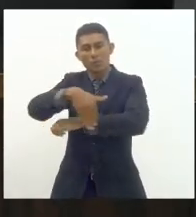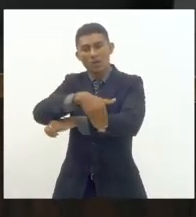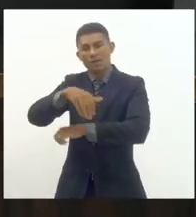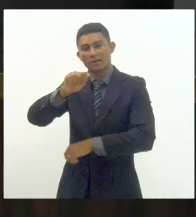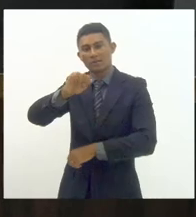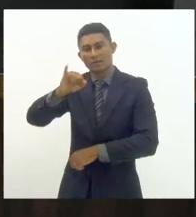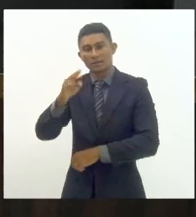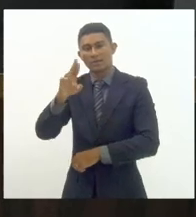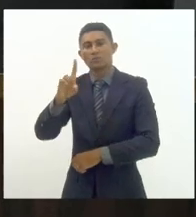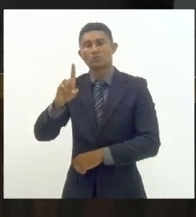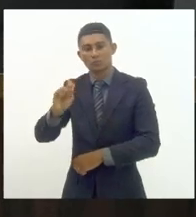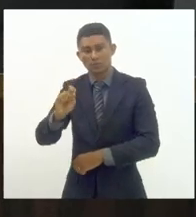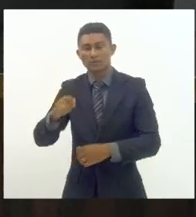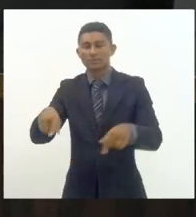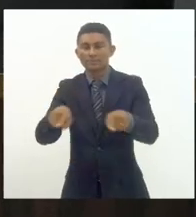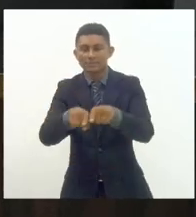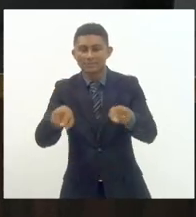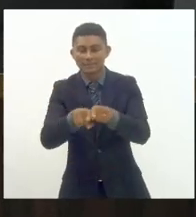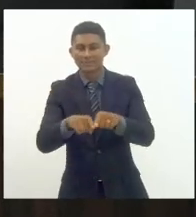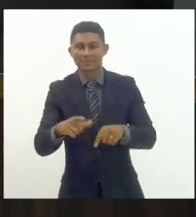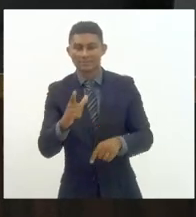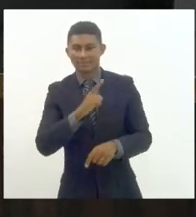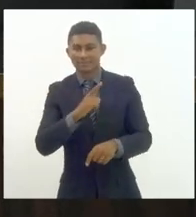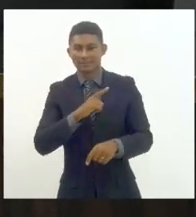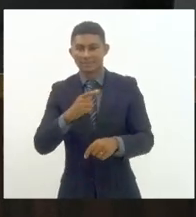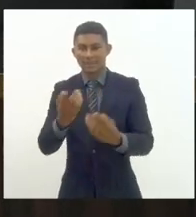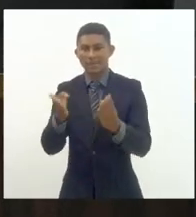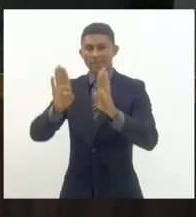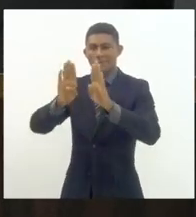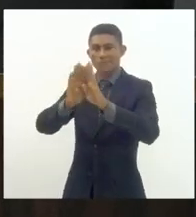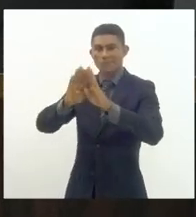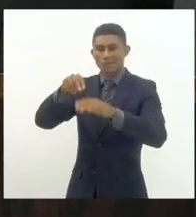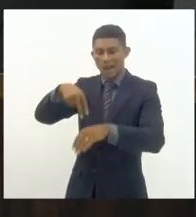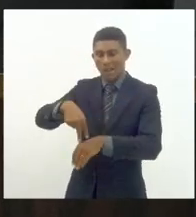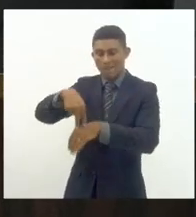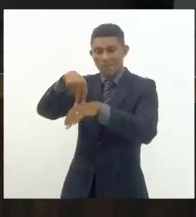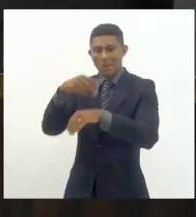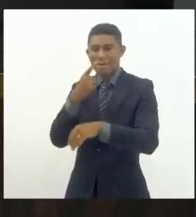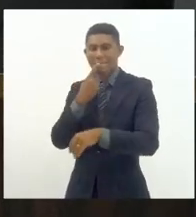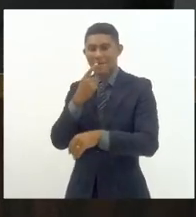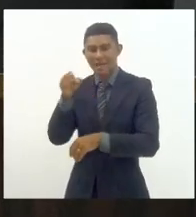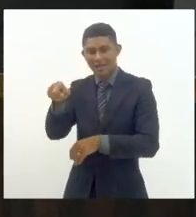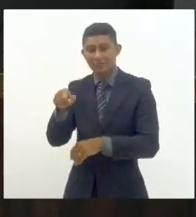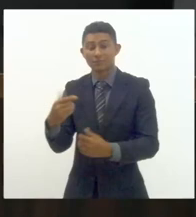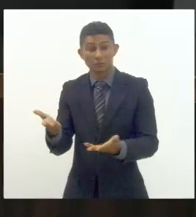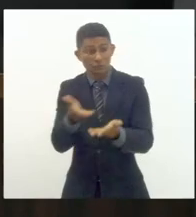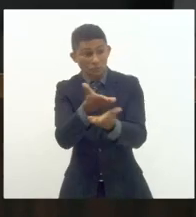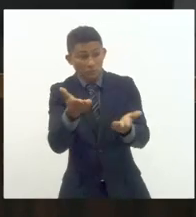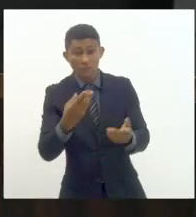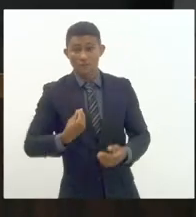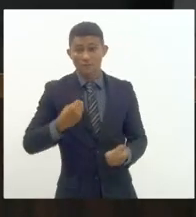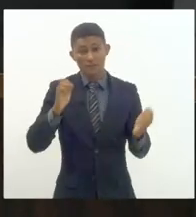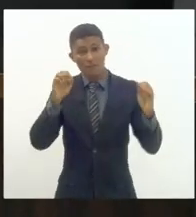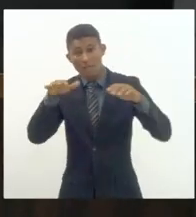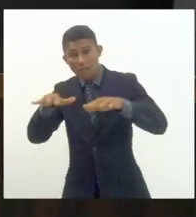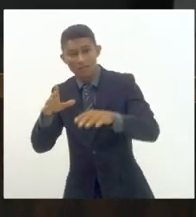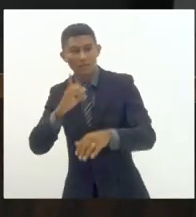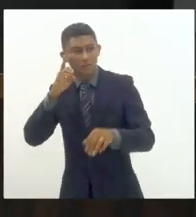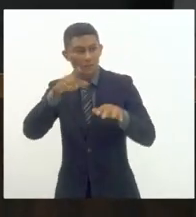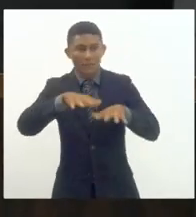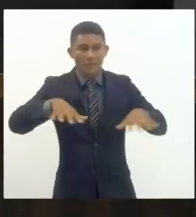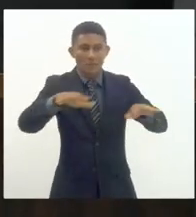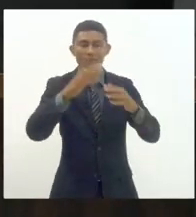e nas saídas do hall dos elevadores. Então, obrigado à presença de quem participou, deputadas e